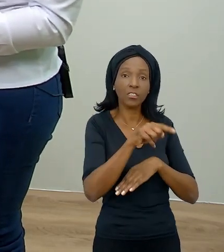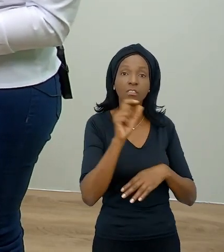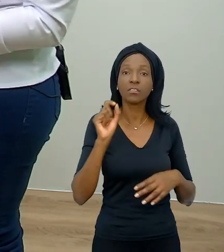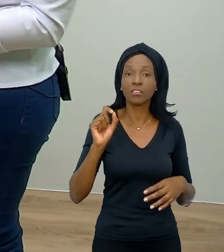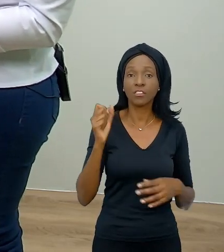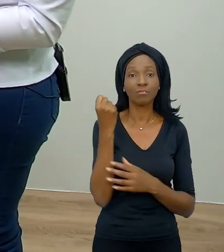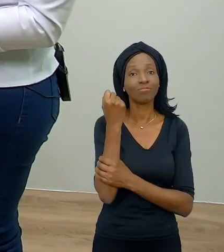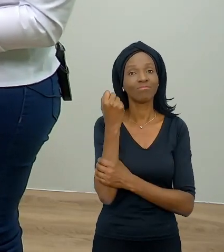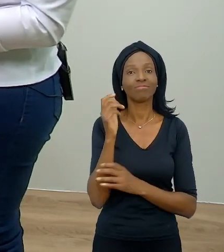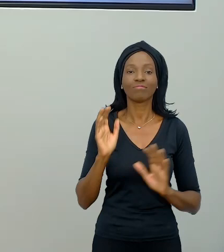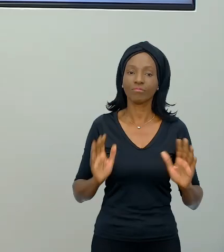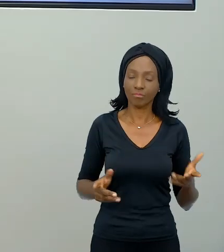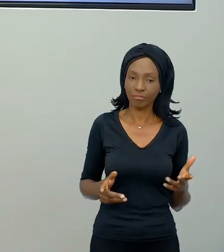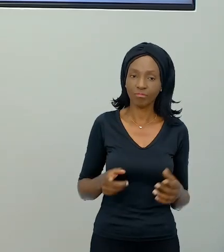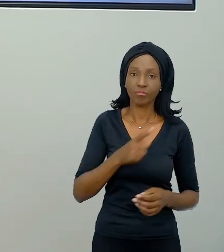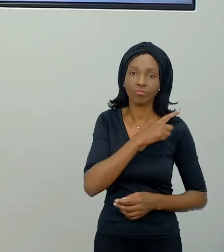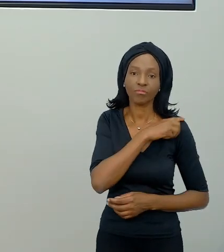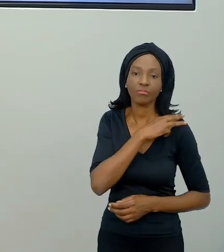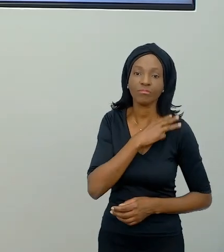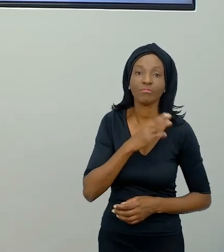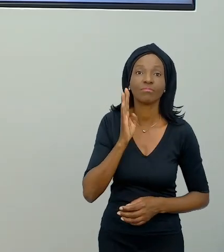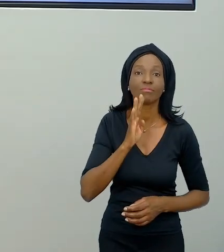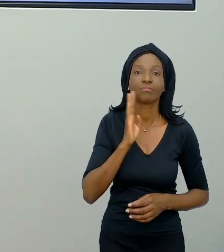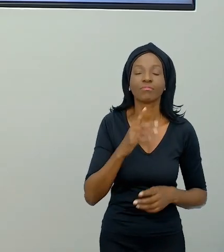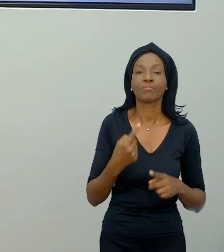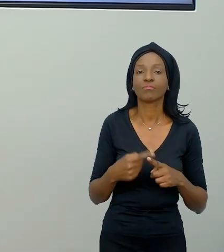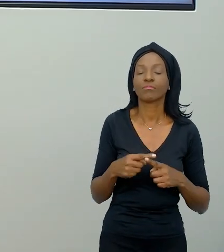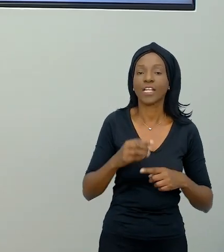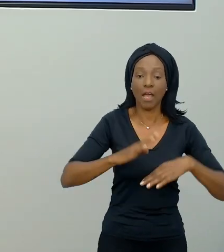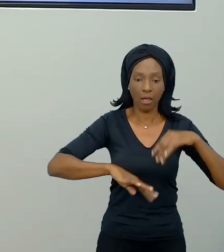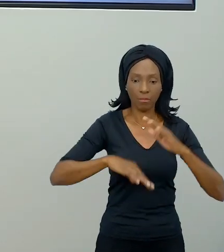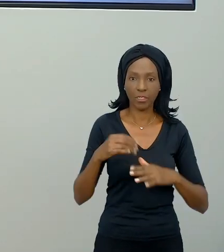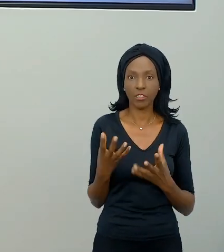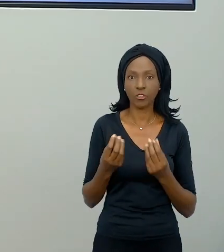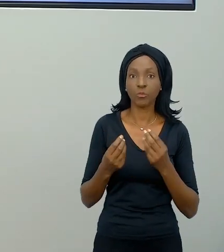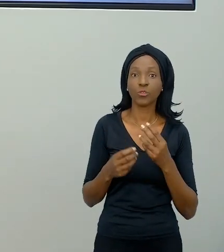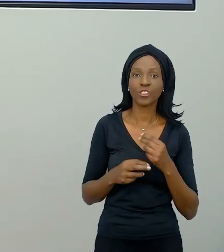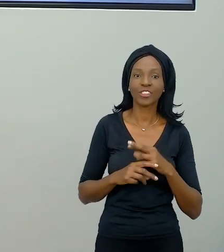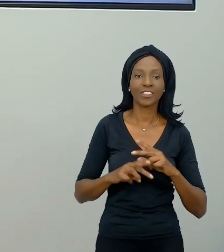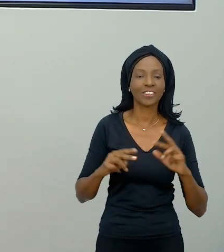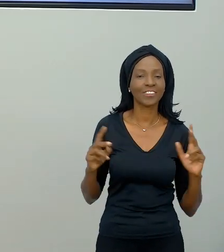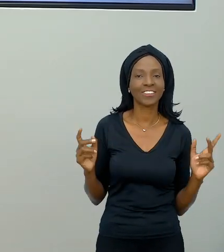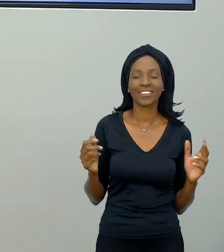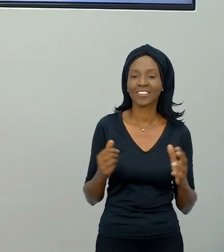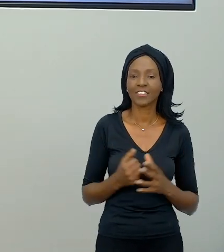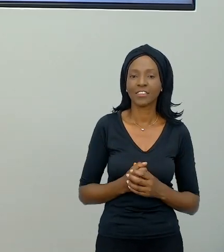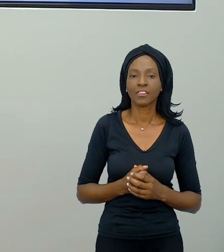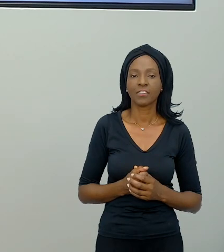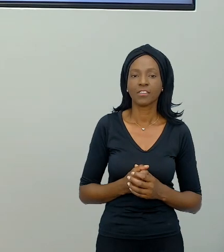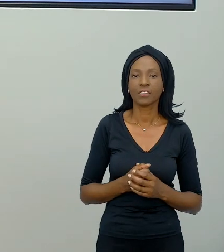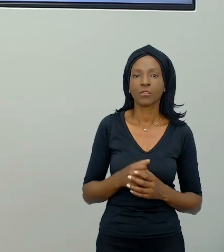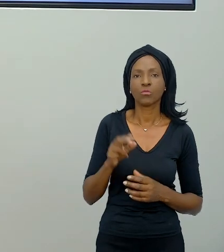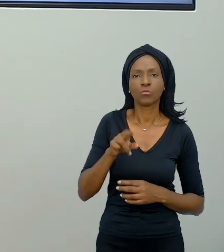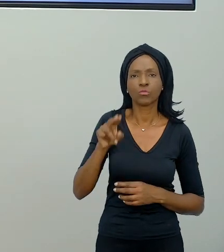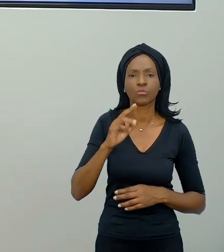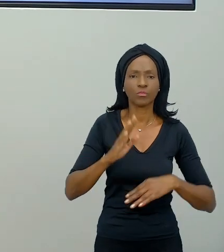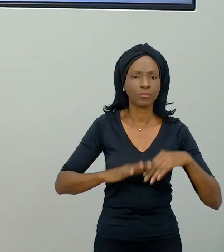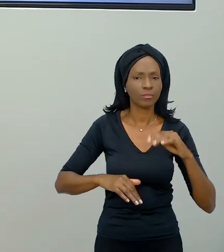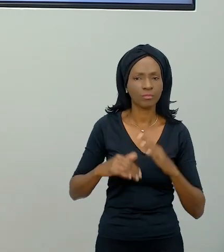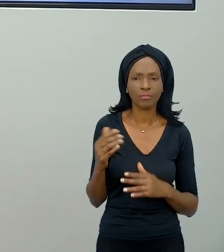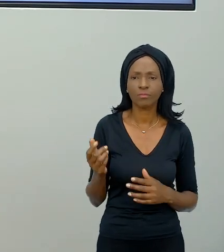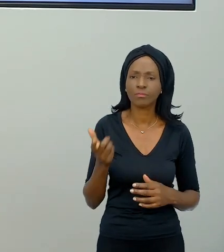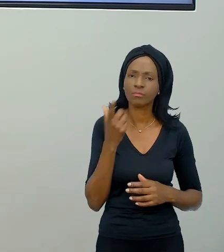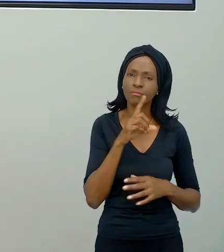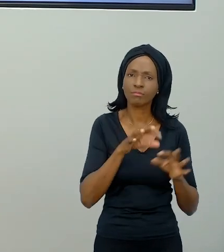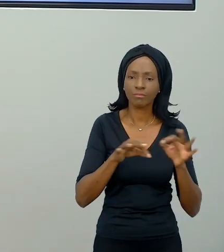médio, tem um aspecto bem interessante, que as habilidades elas são amplas, né? Elas são complexas. Então, por meio da habilidade, eu consigo elaborar